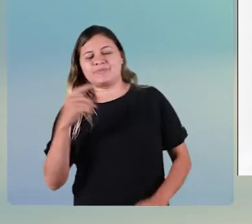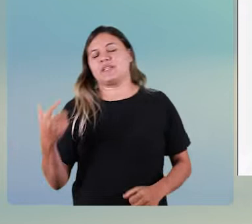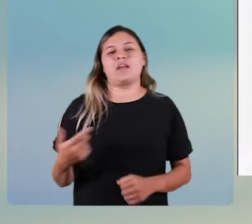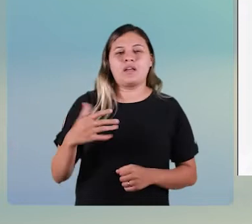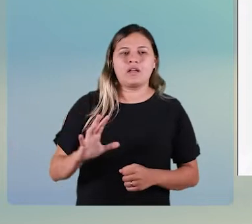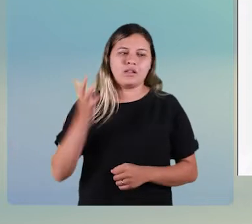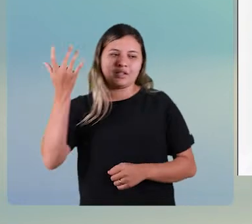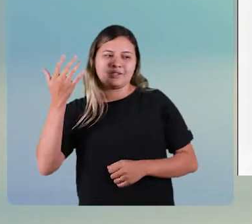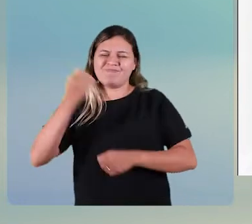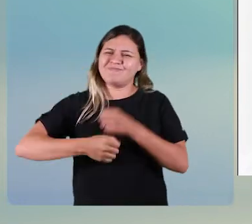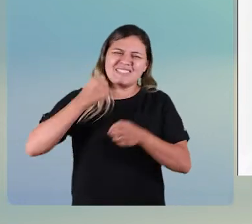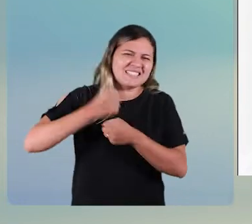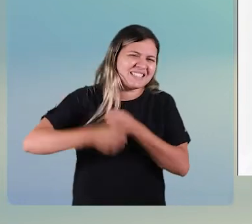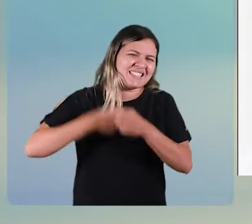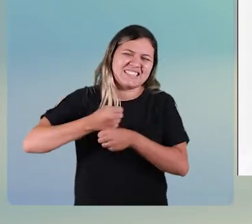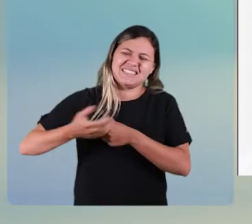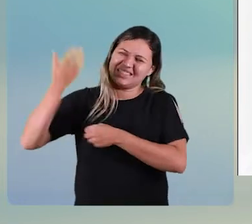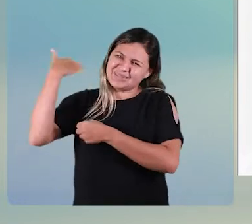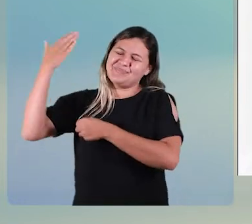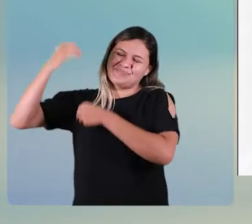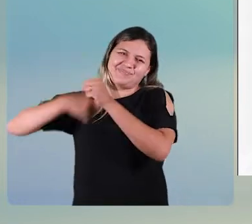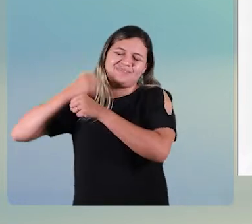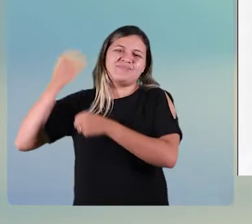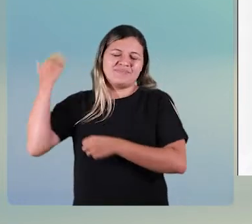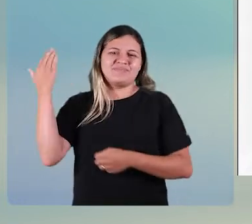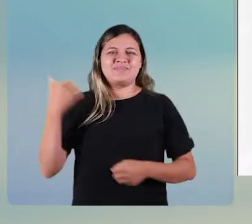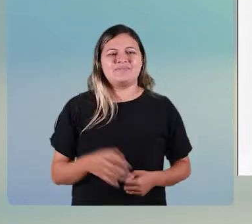ali já está formado há milhões de anos. Então não é renovável, tá bom?